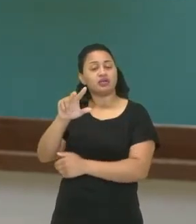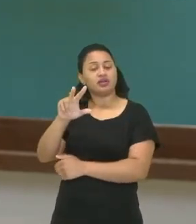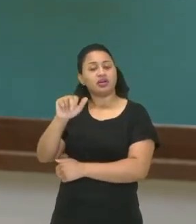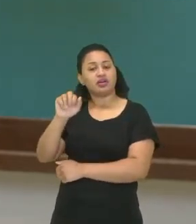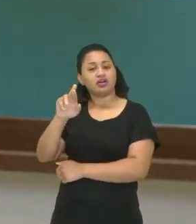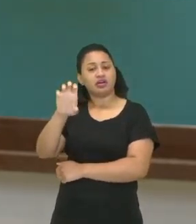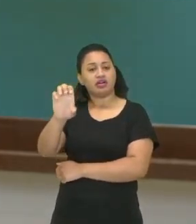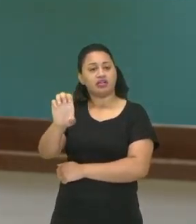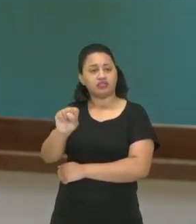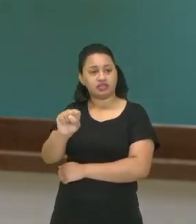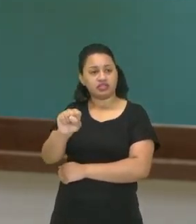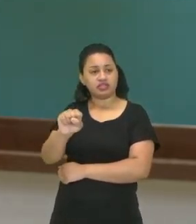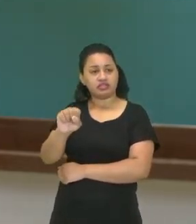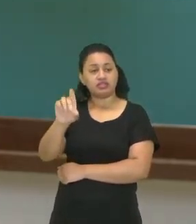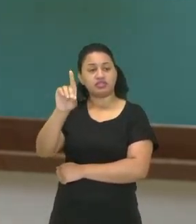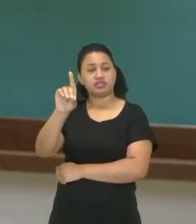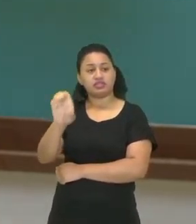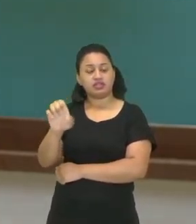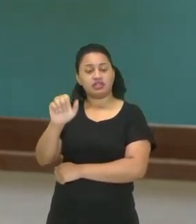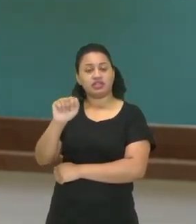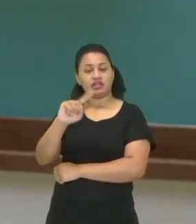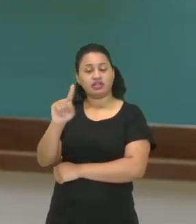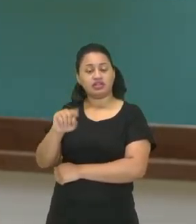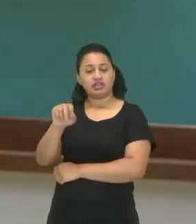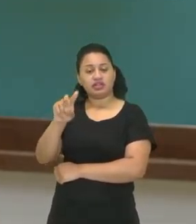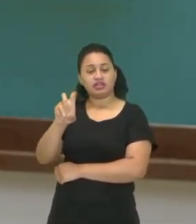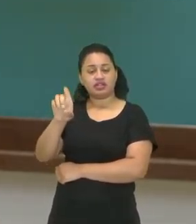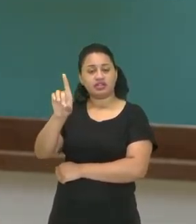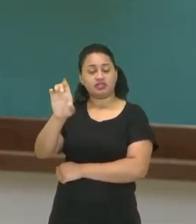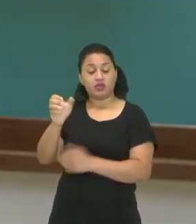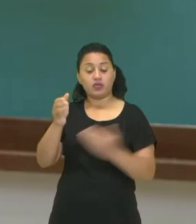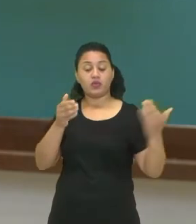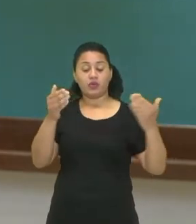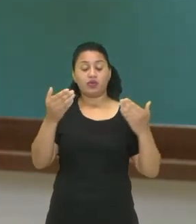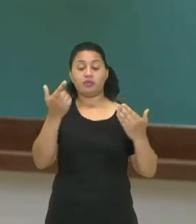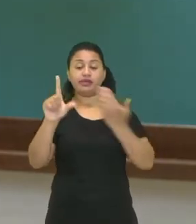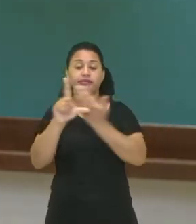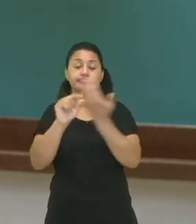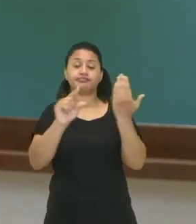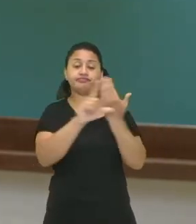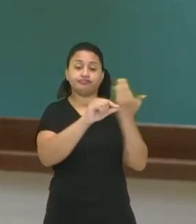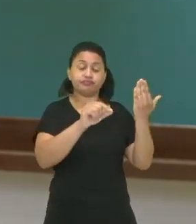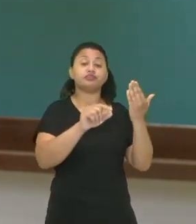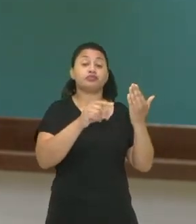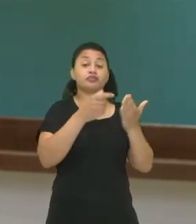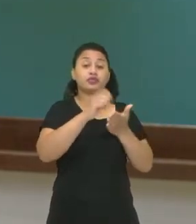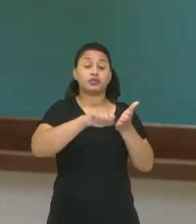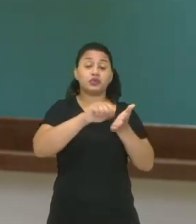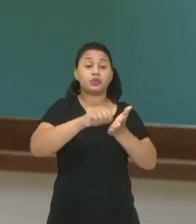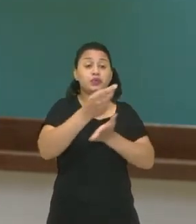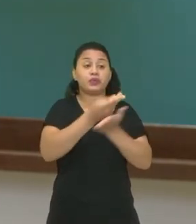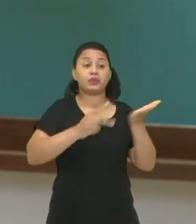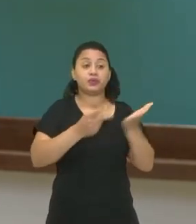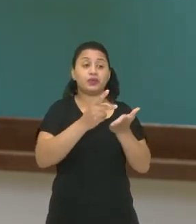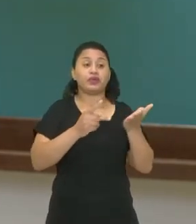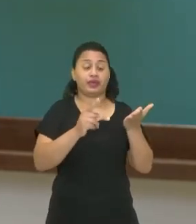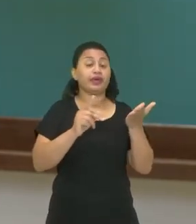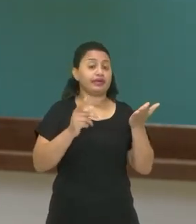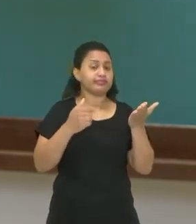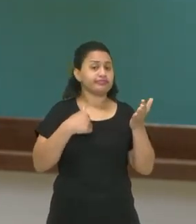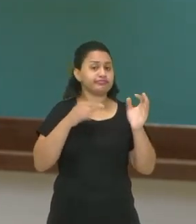Estamos aqui comparando dois poetas do romantismo, né? Então eu tenho aqui, ó, do Álvares de Azevedo, os seguintes